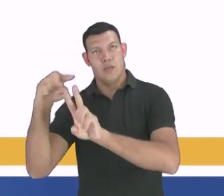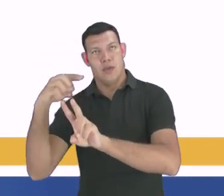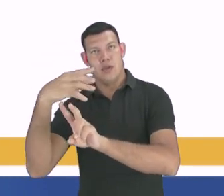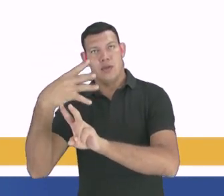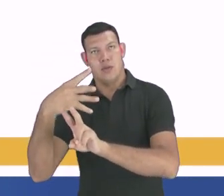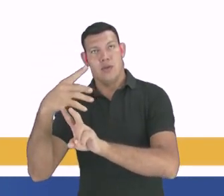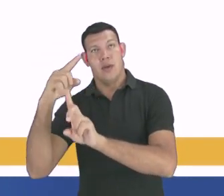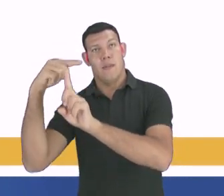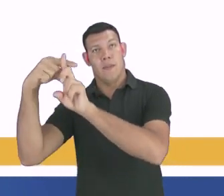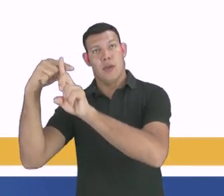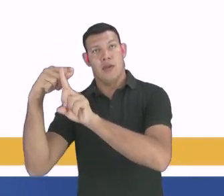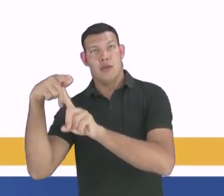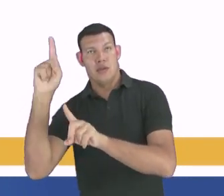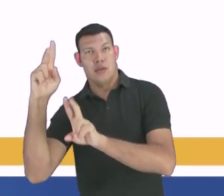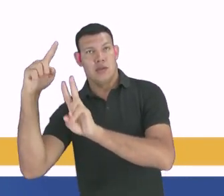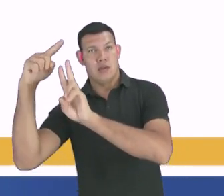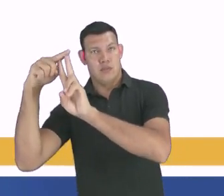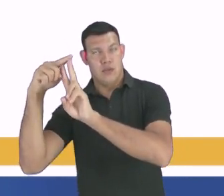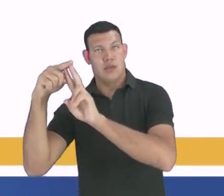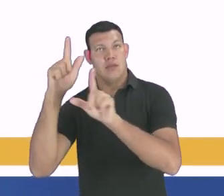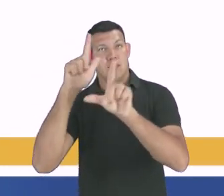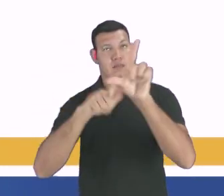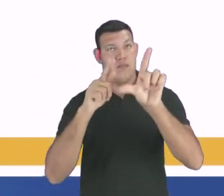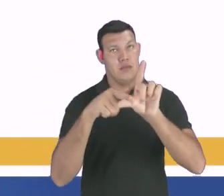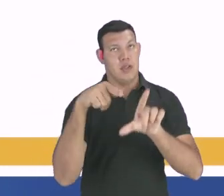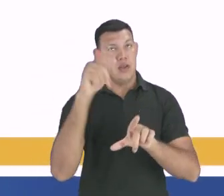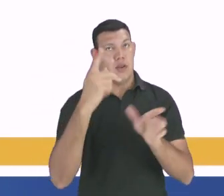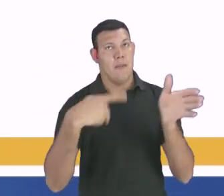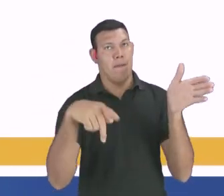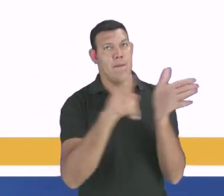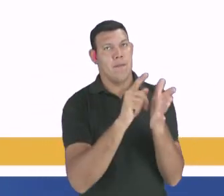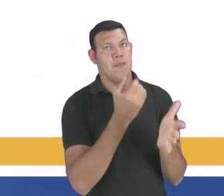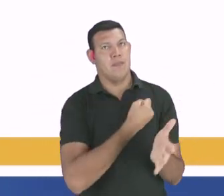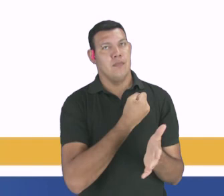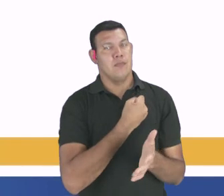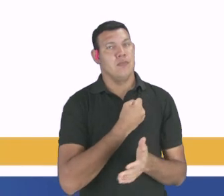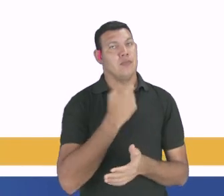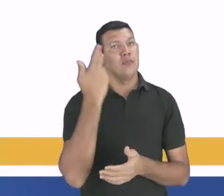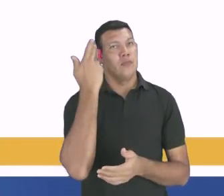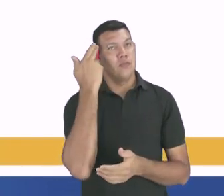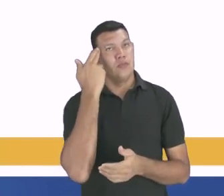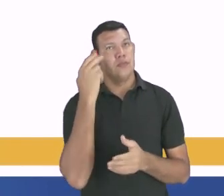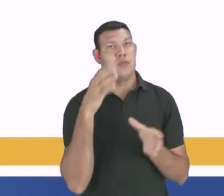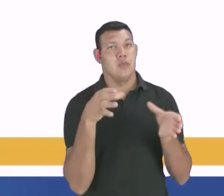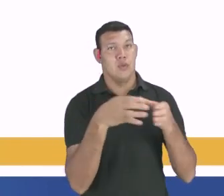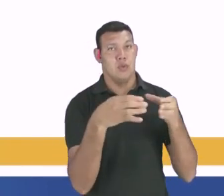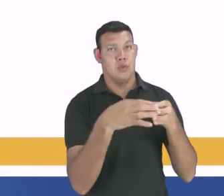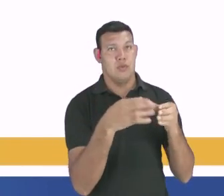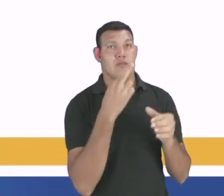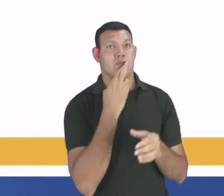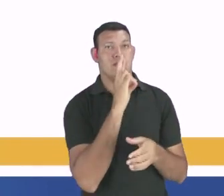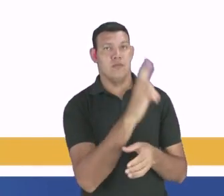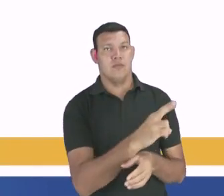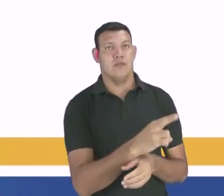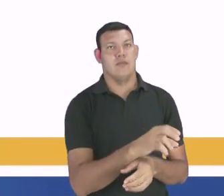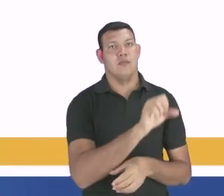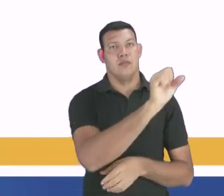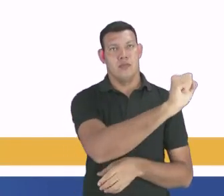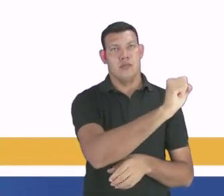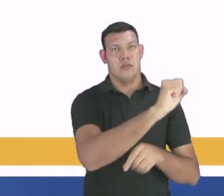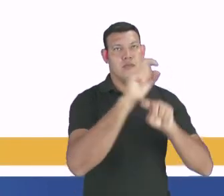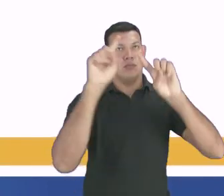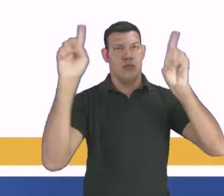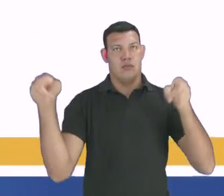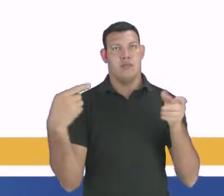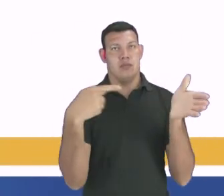quando o k pertencente aos inteiros, tudo bem? O conjunto de solução ficará da seguinte maneira: